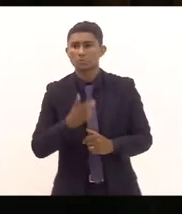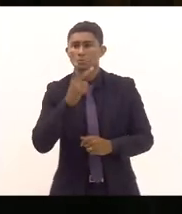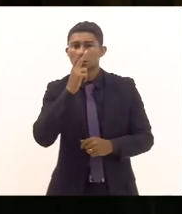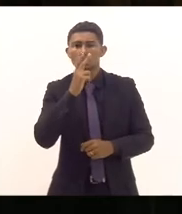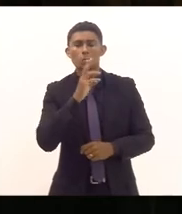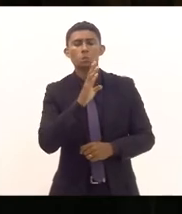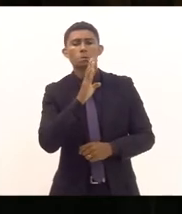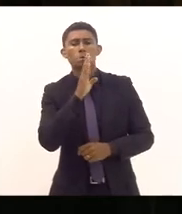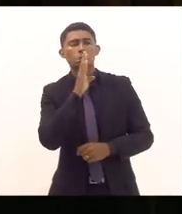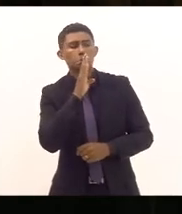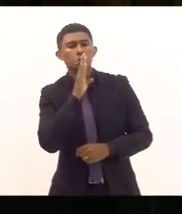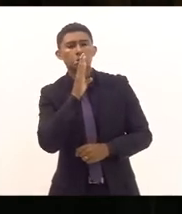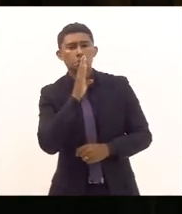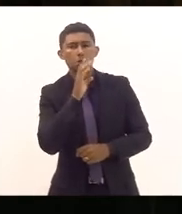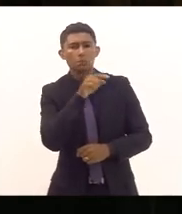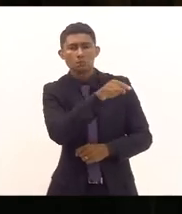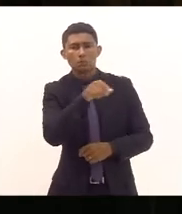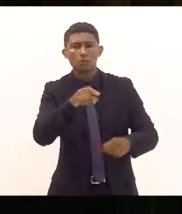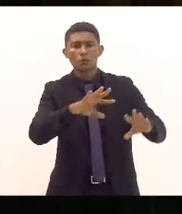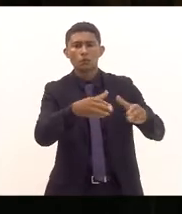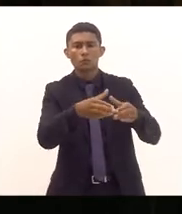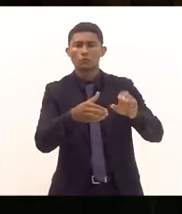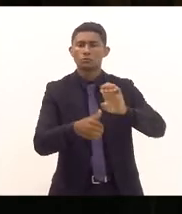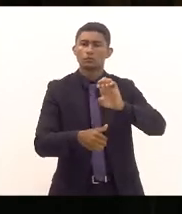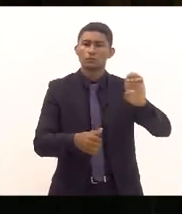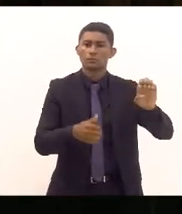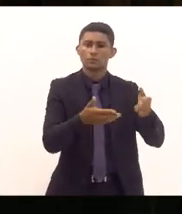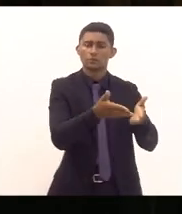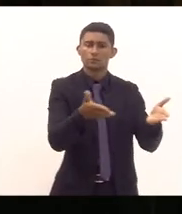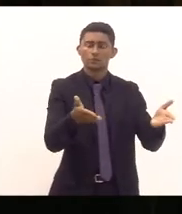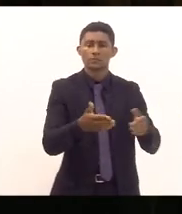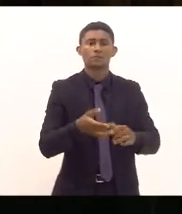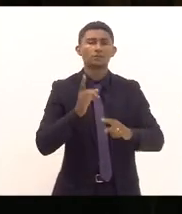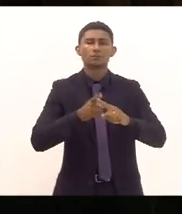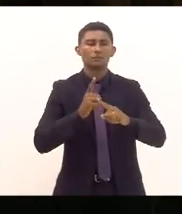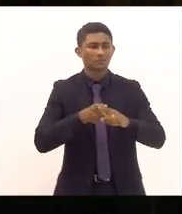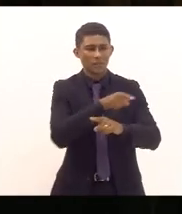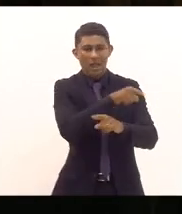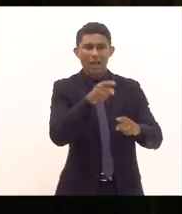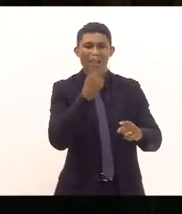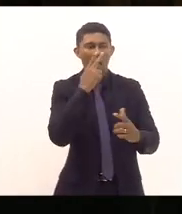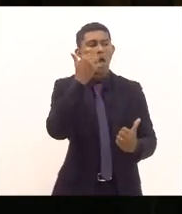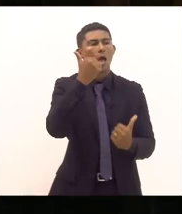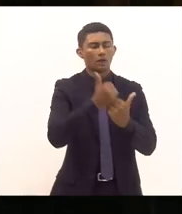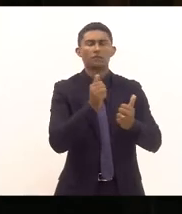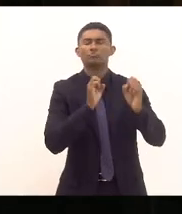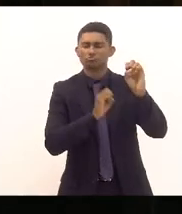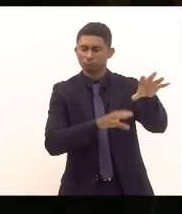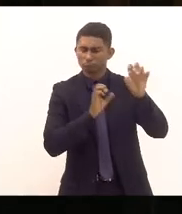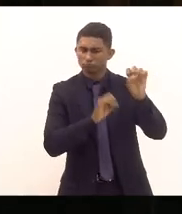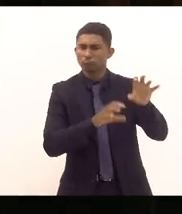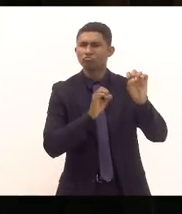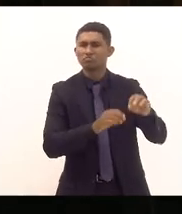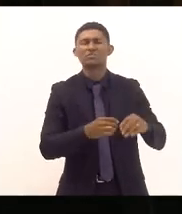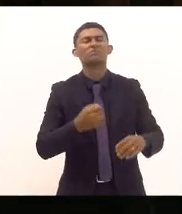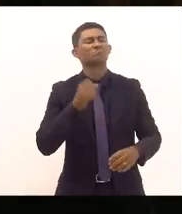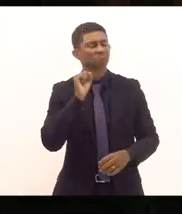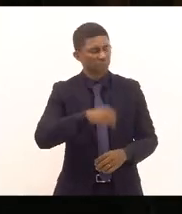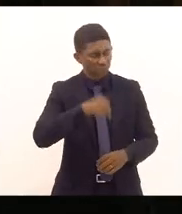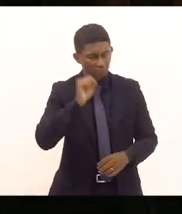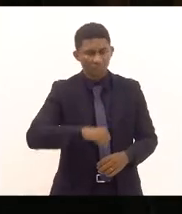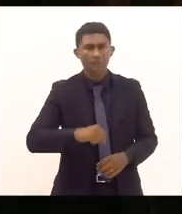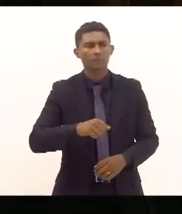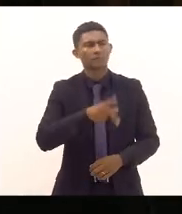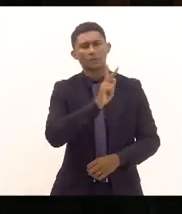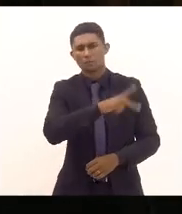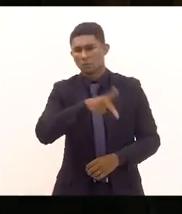silêncio seletivo por parte da esquerda aqueles que defendem a educação aqui nessa casa que se colocam que se apresentam como